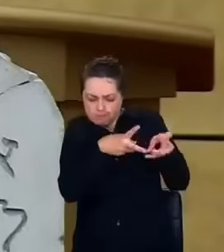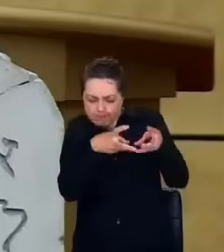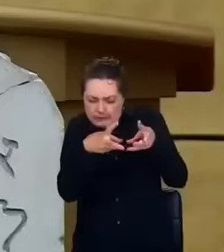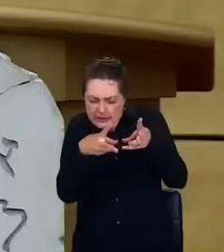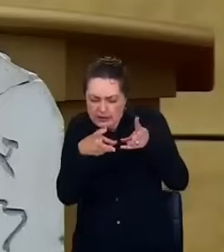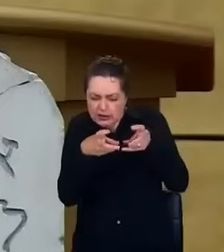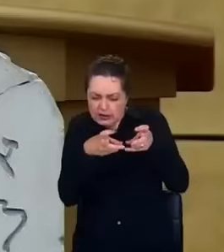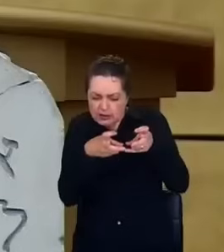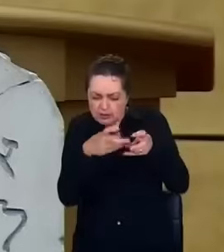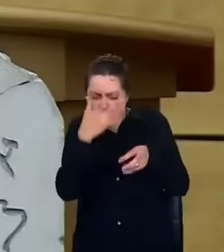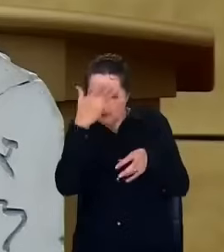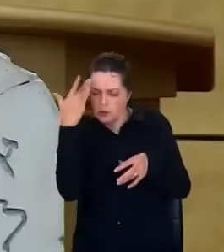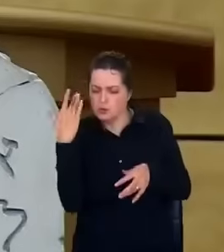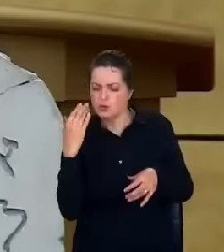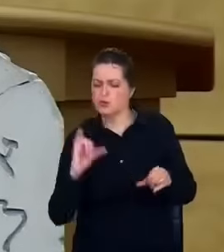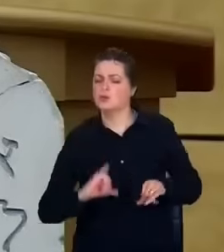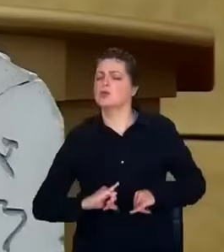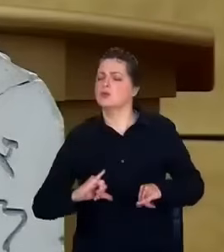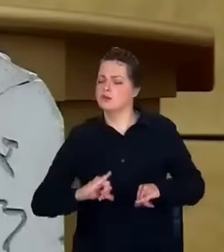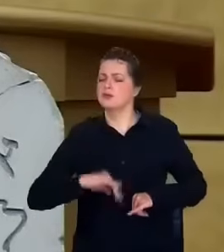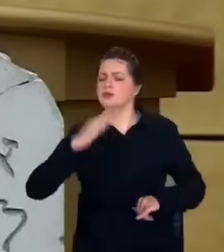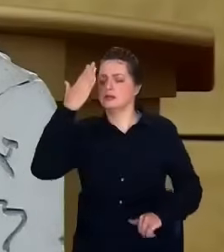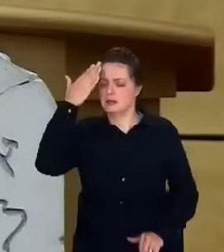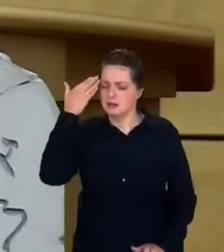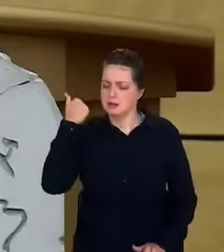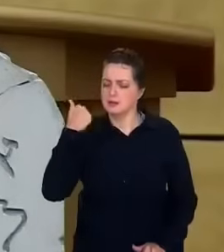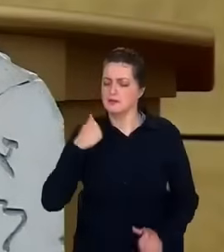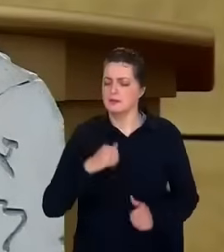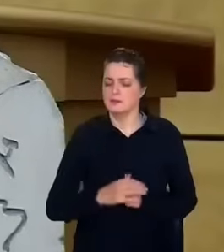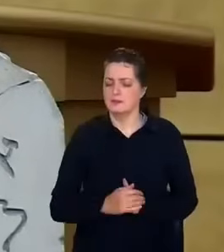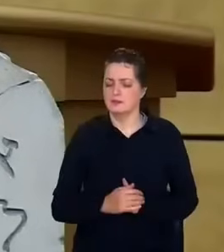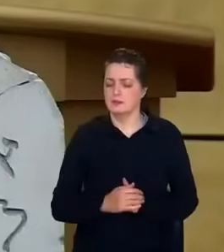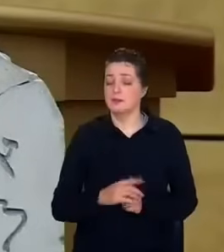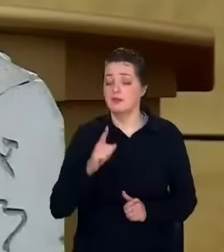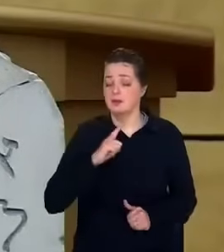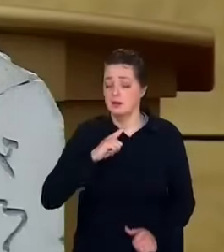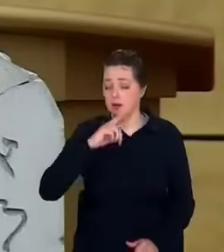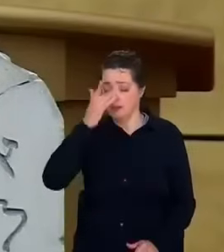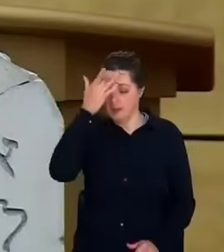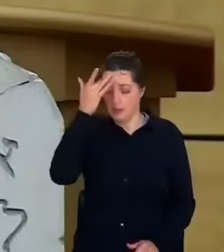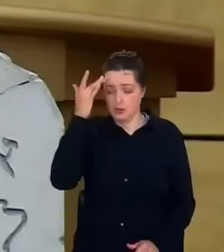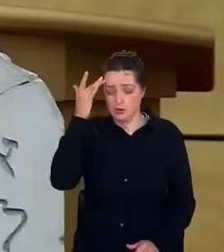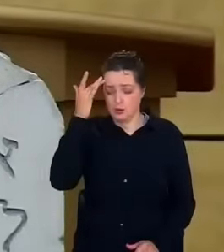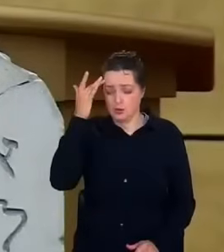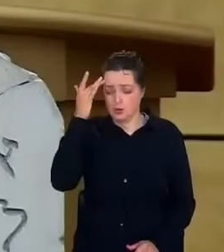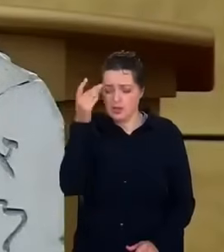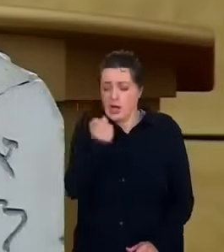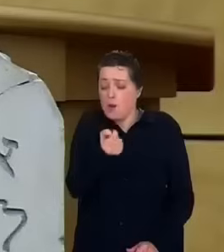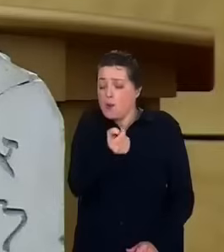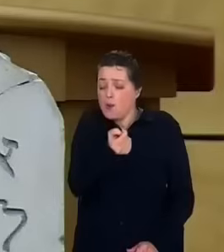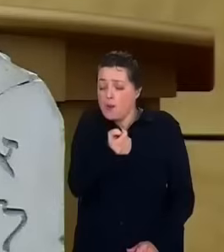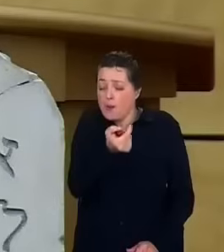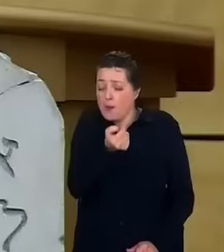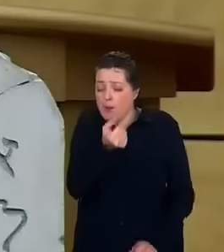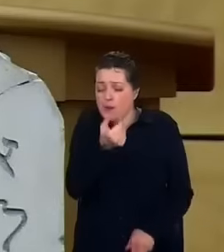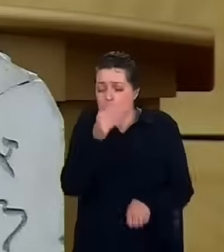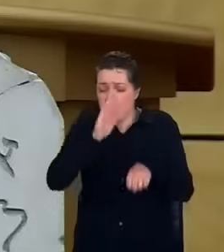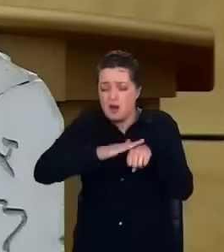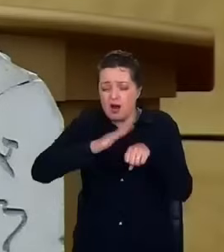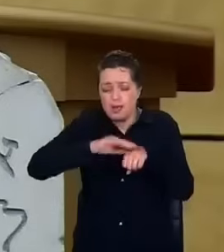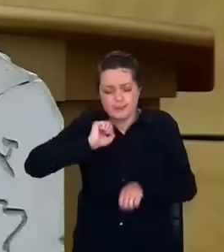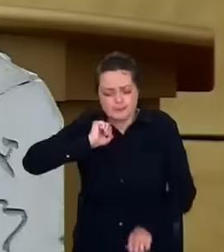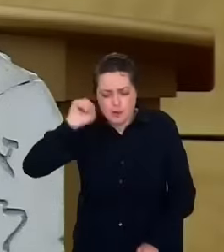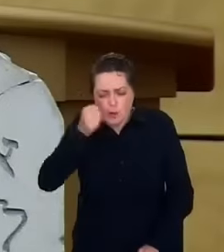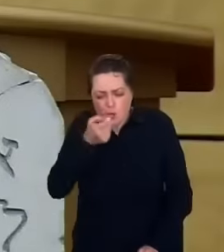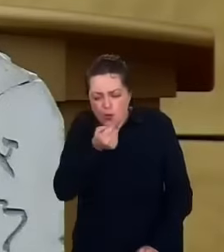ouve aquela criatura que está a ponto de dar cabo da sua vida.